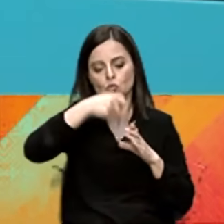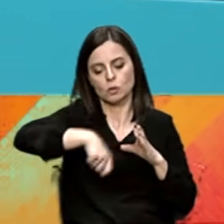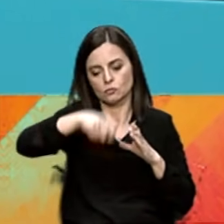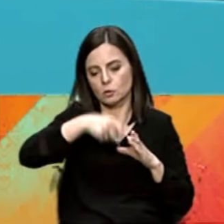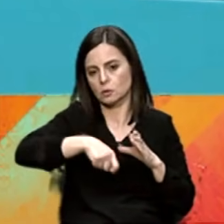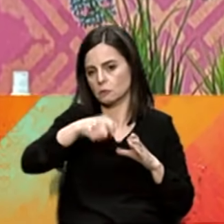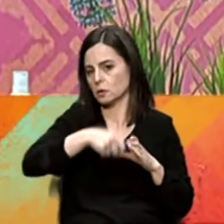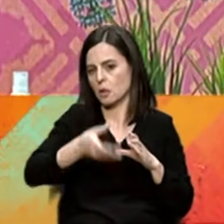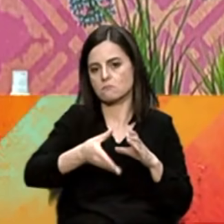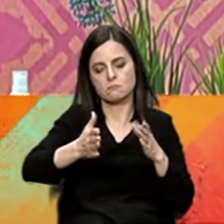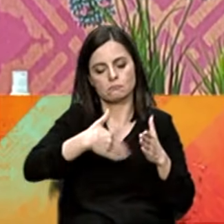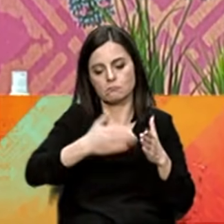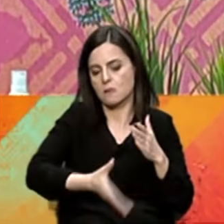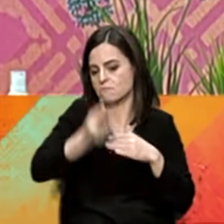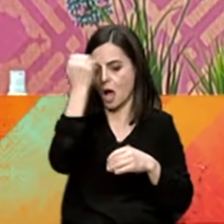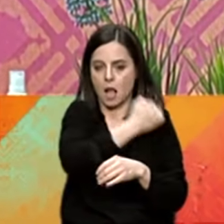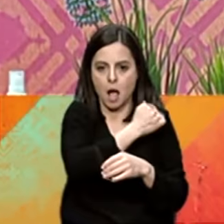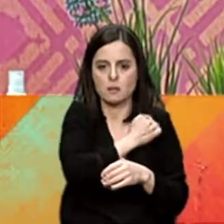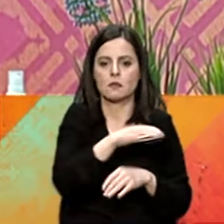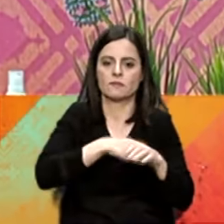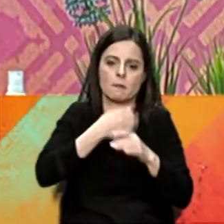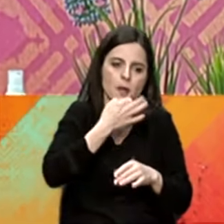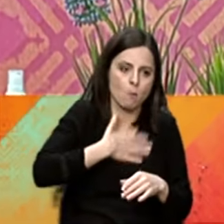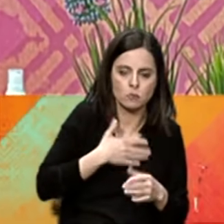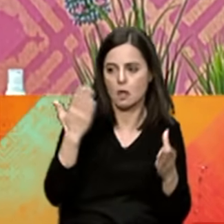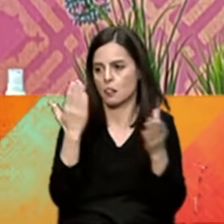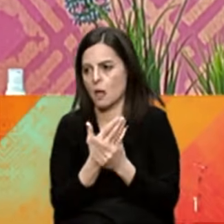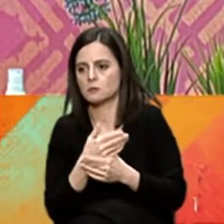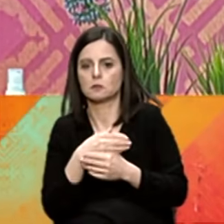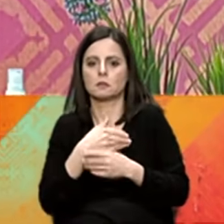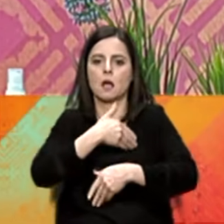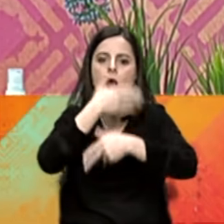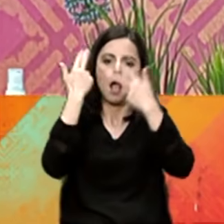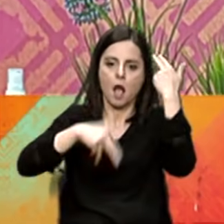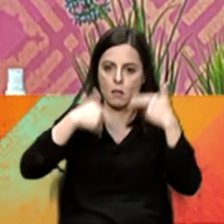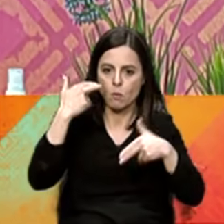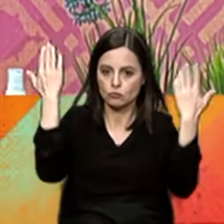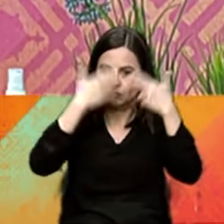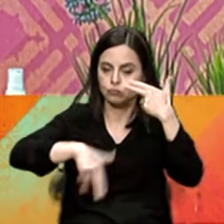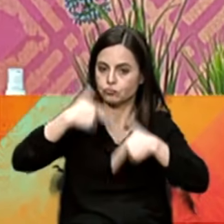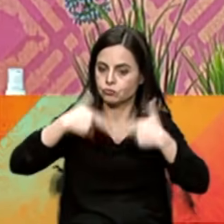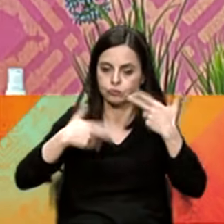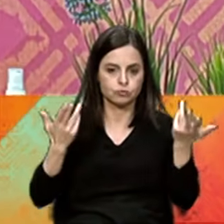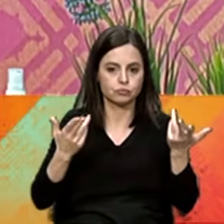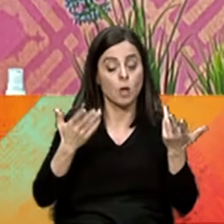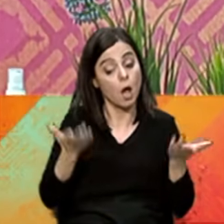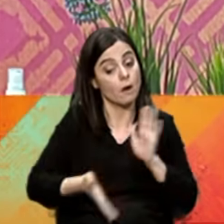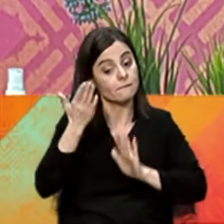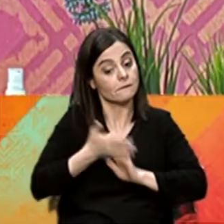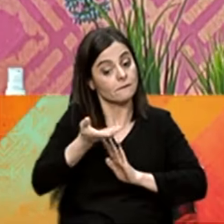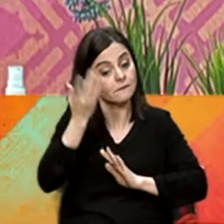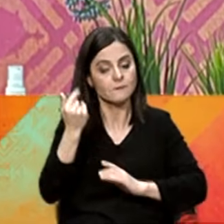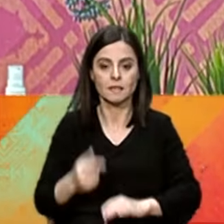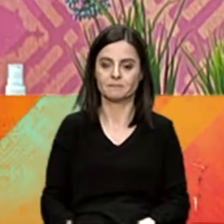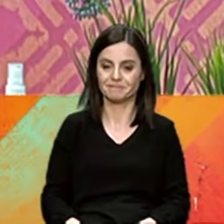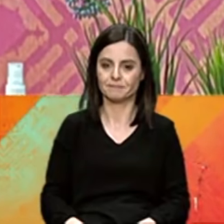em casa, a fazer pequeno almoço, lanches, almoços, agora jantares. Agora já temos que ir. Ai, Agora já estava a conversar. É verdade. Já estava a